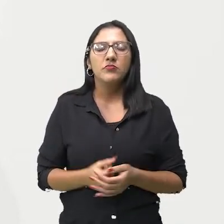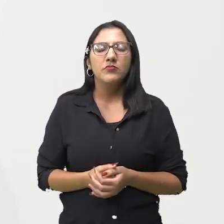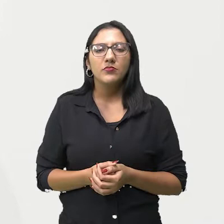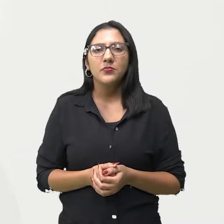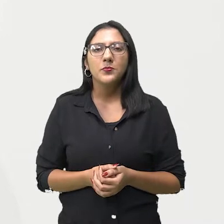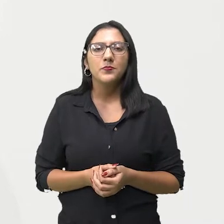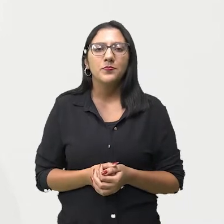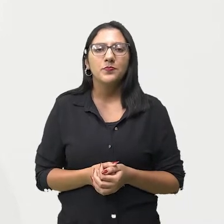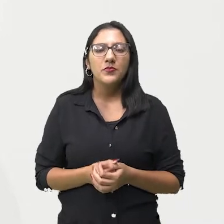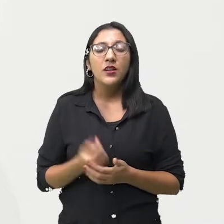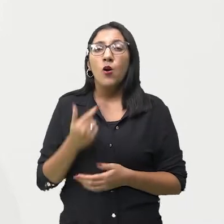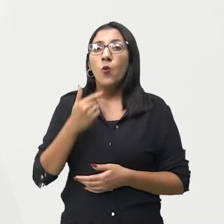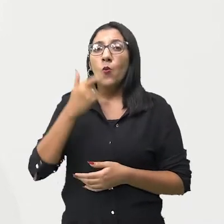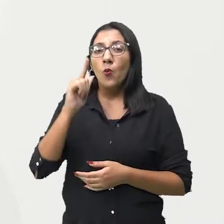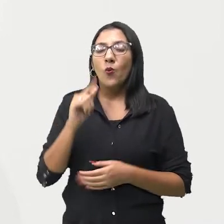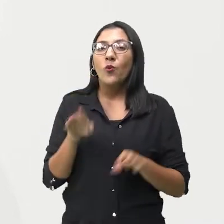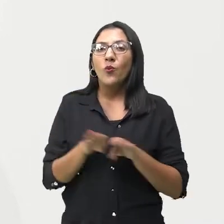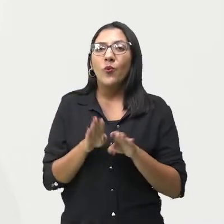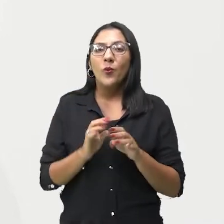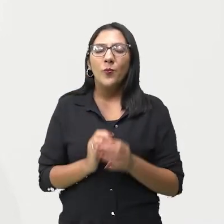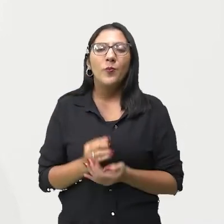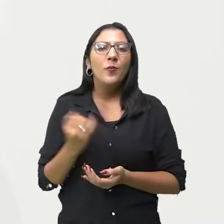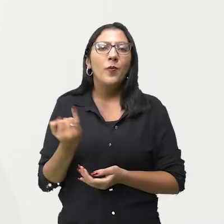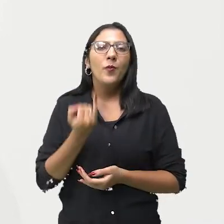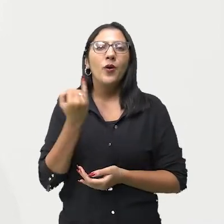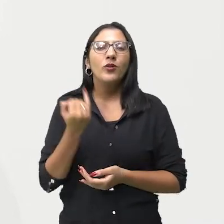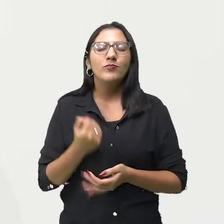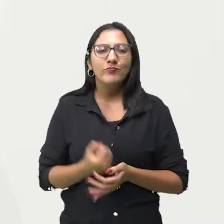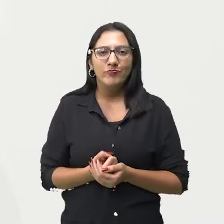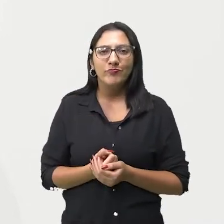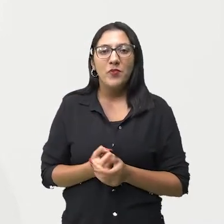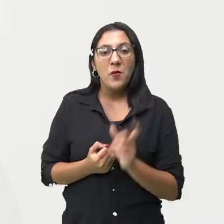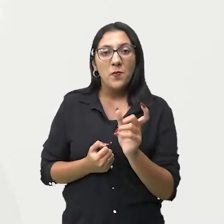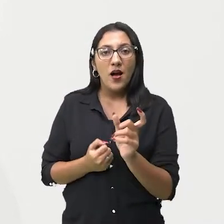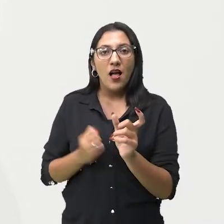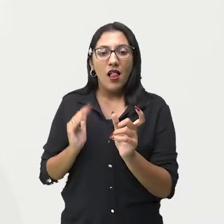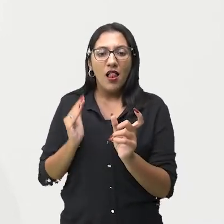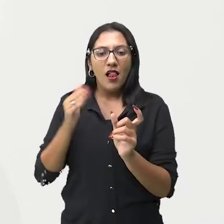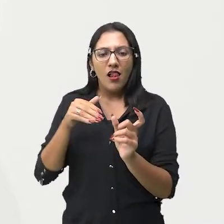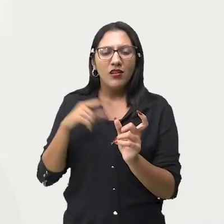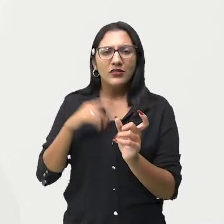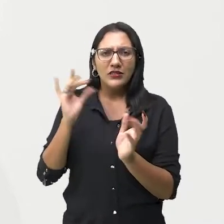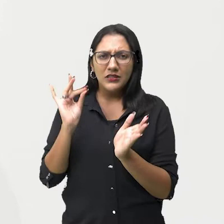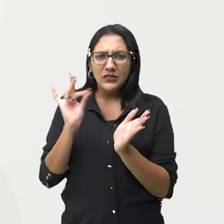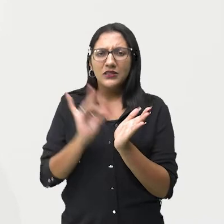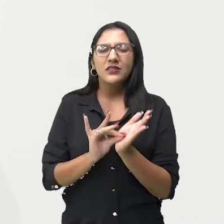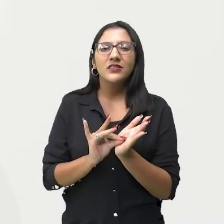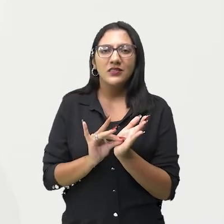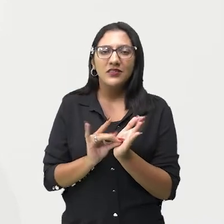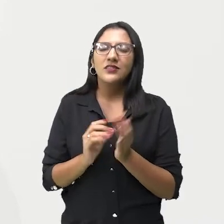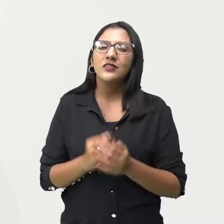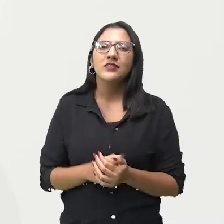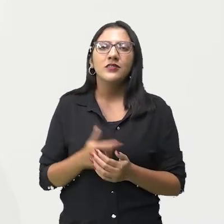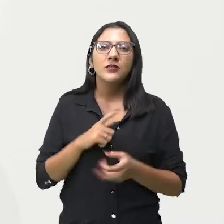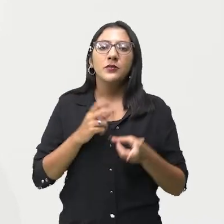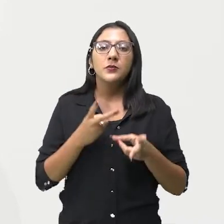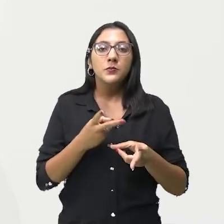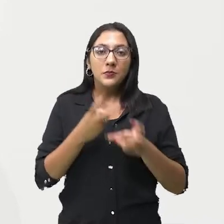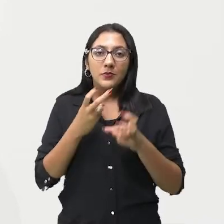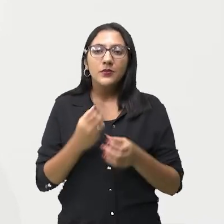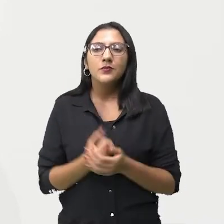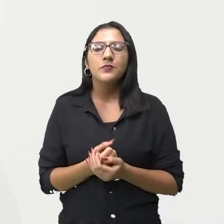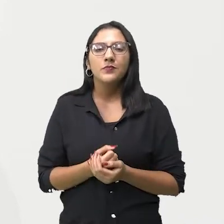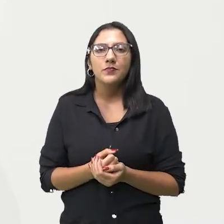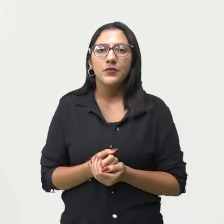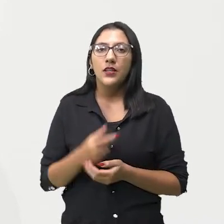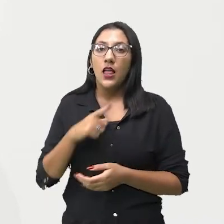aconteceram. E uma outra coisa importante, o modo indicativo, o pretérito perfeito do modo indicativo, ele